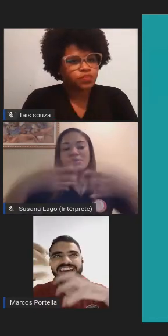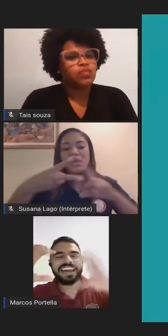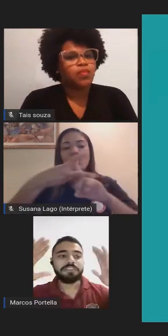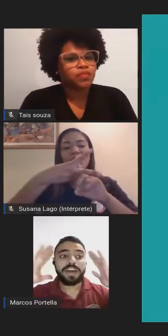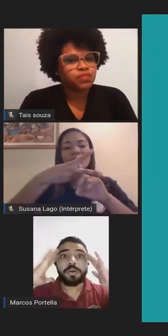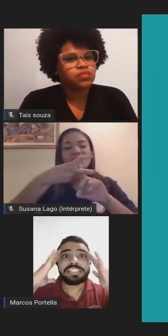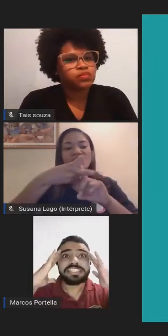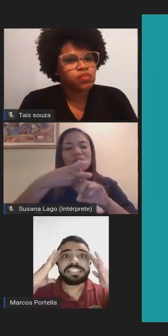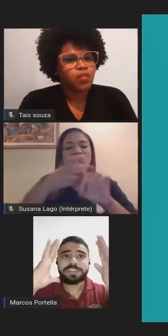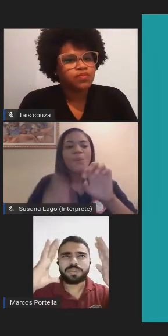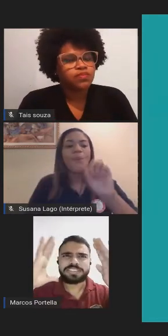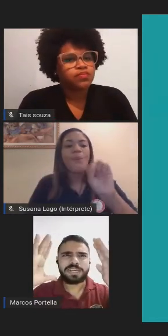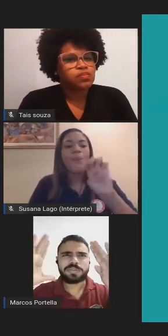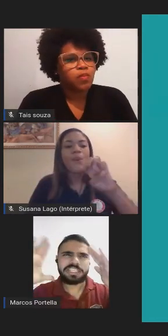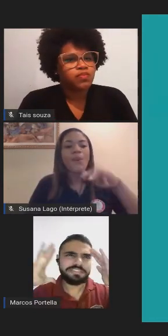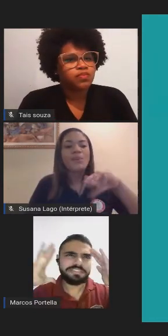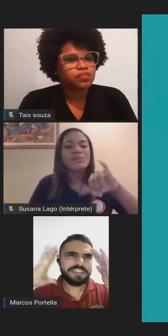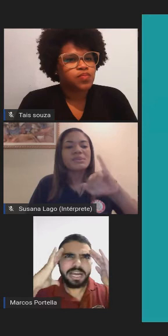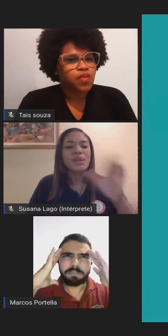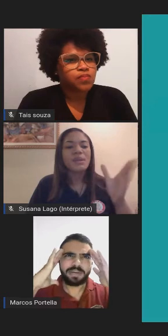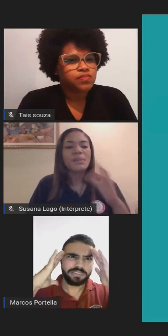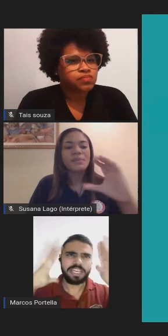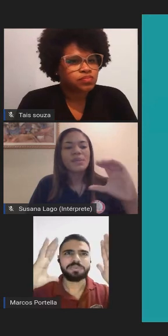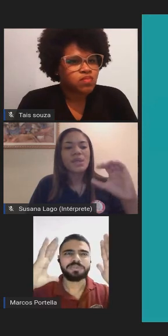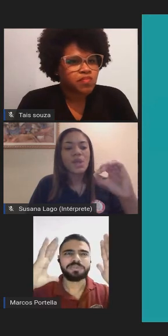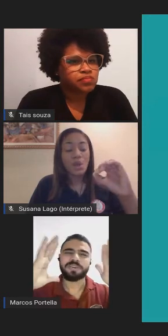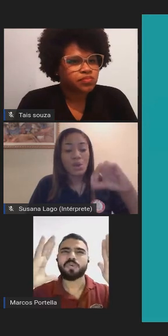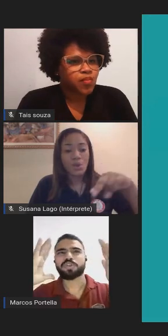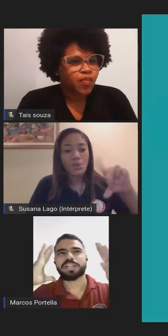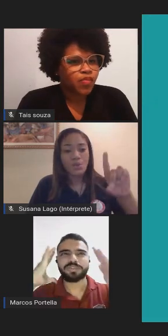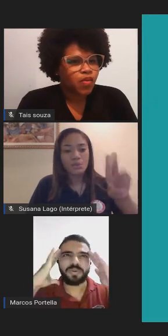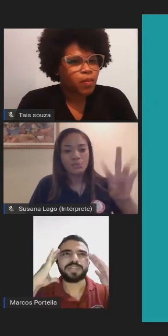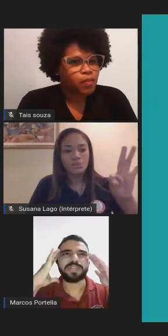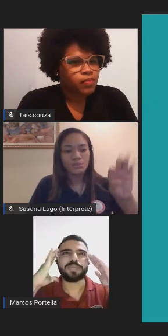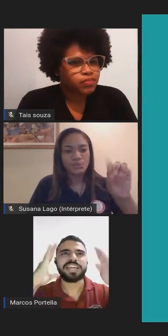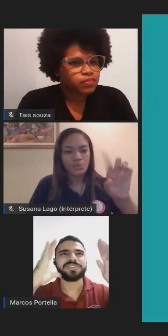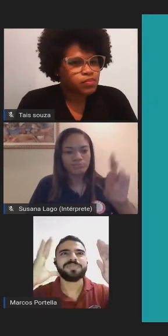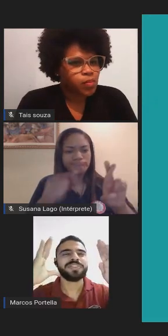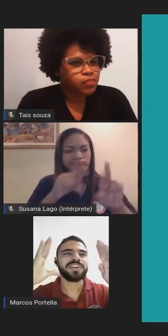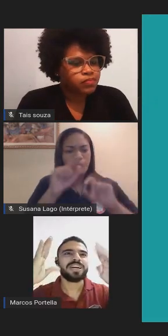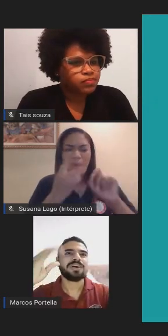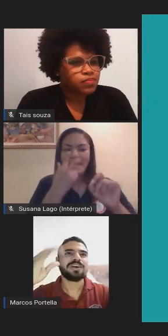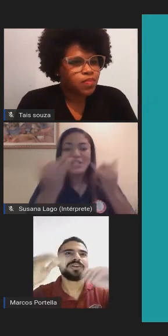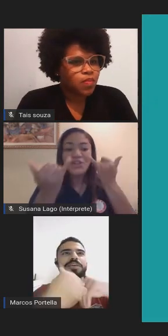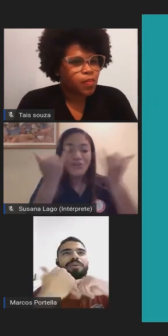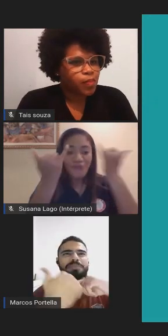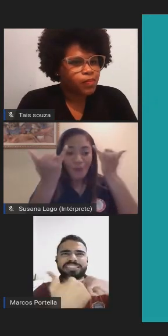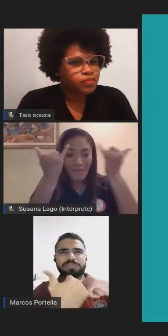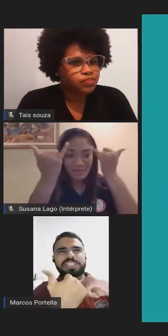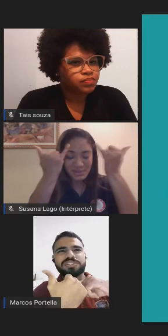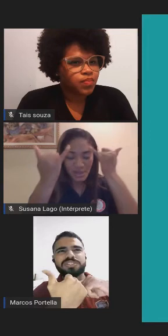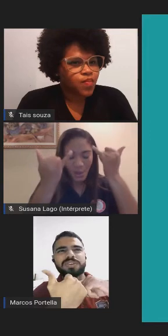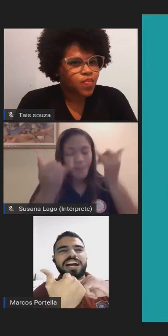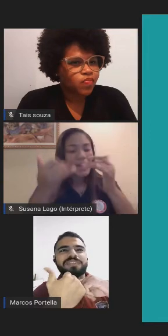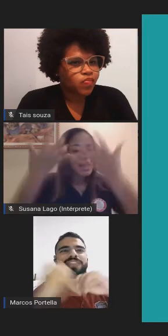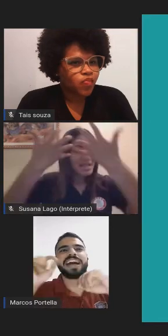que vão reconhecer uma situação e falar para o cérebro, o controlador, o Arduino, o que